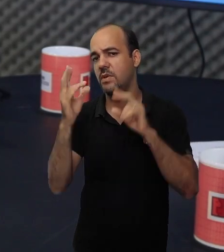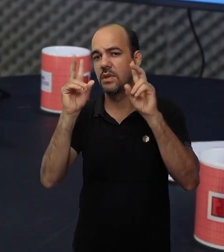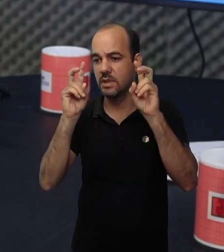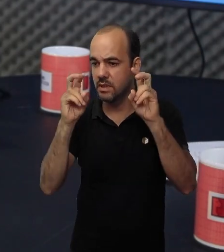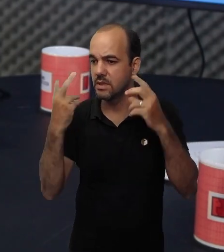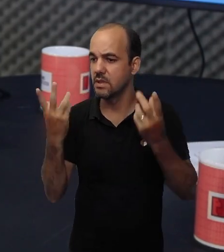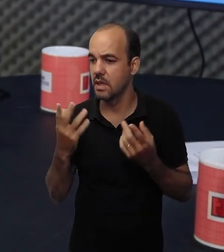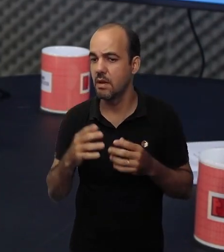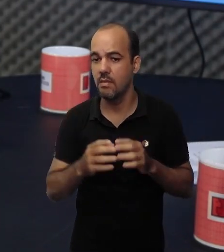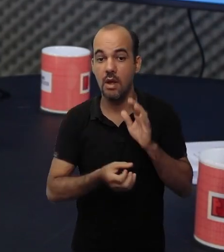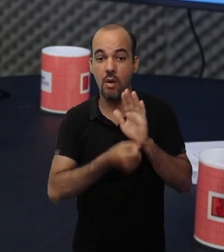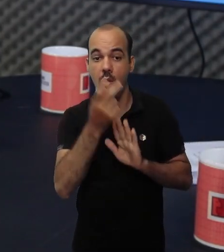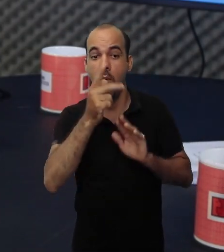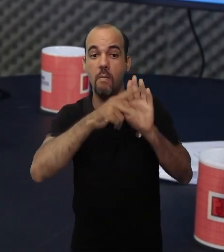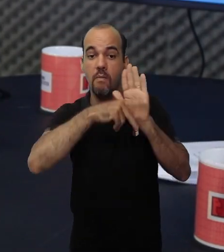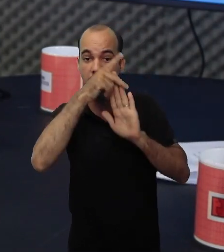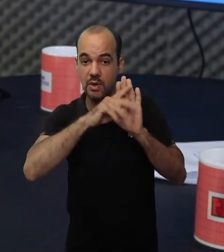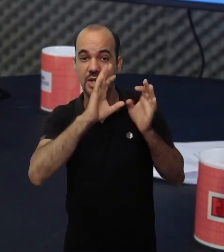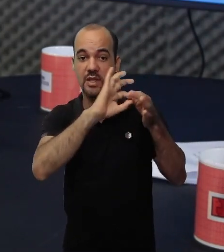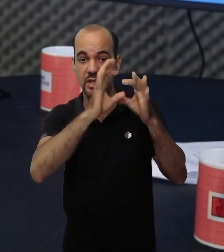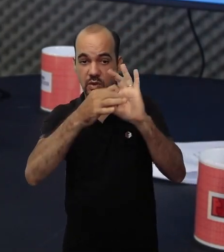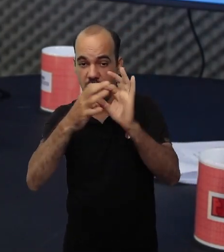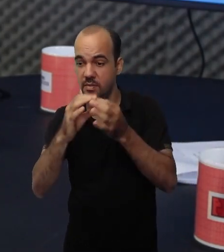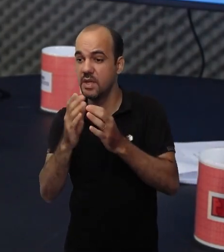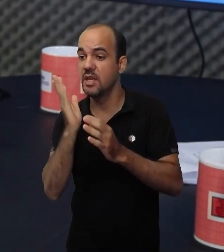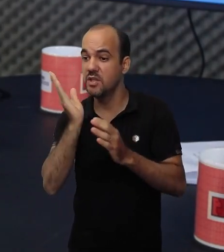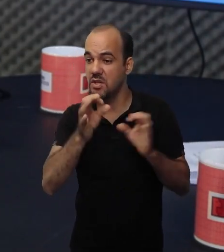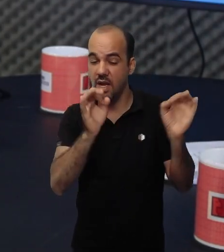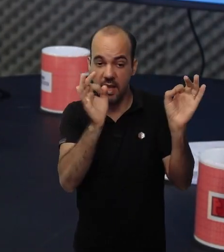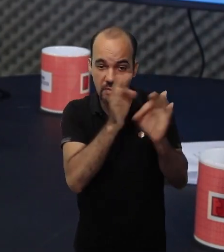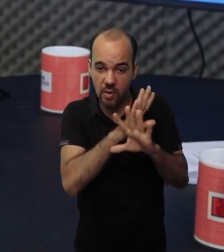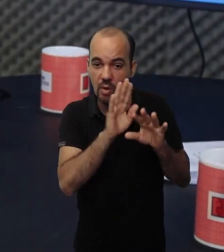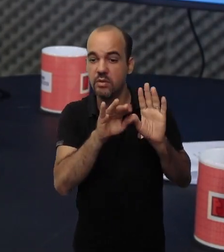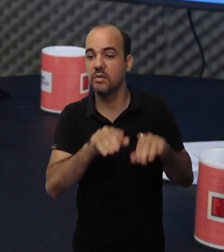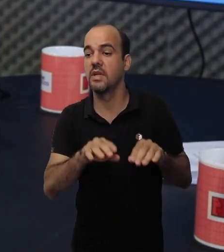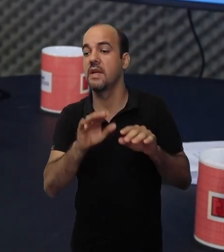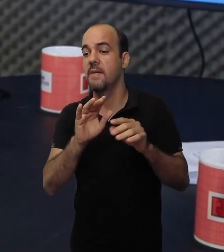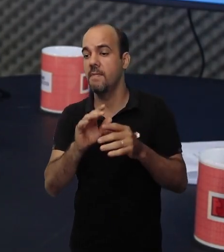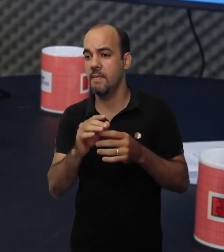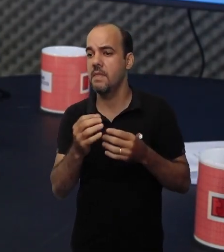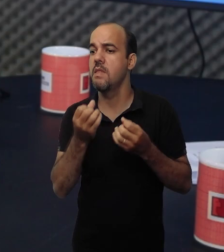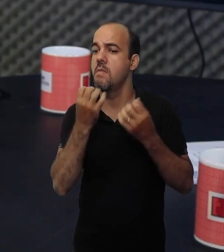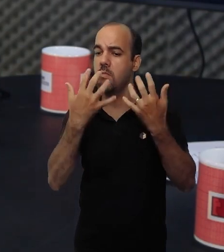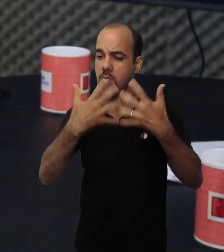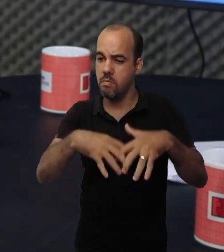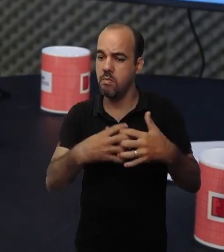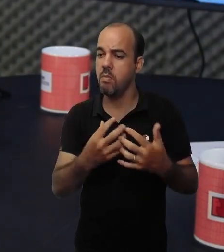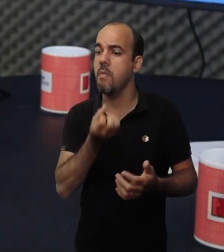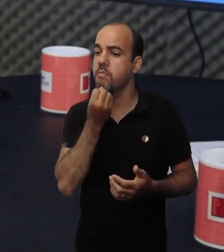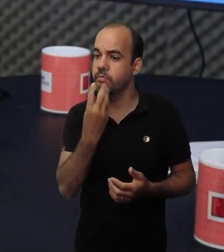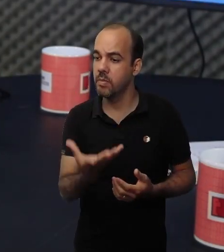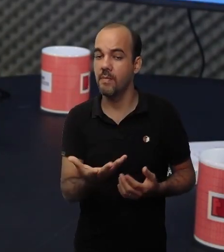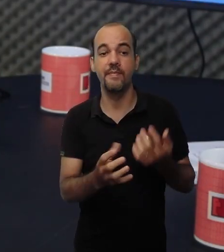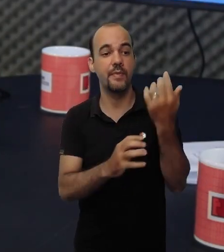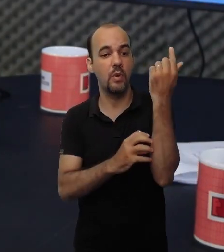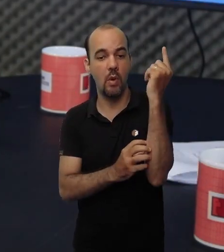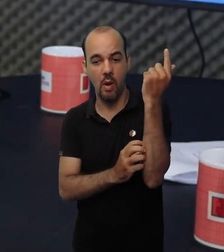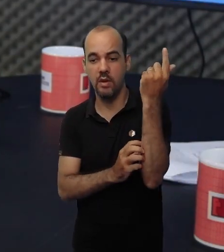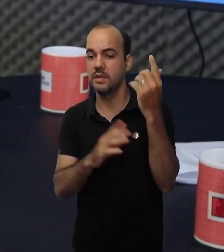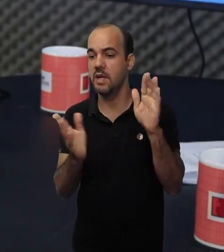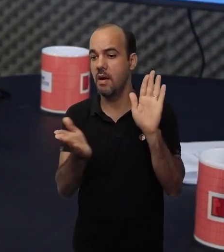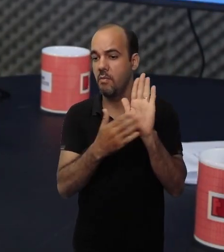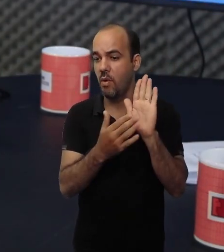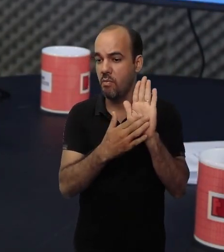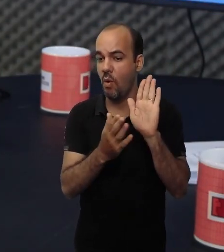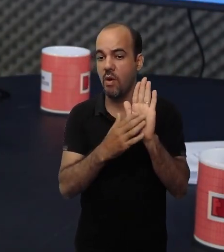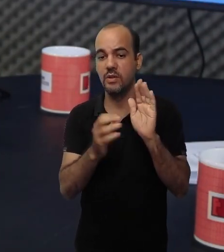é um projeto que já vem pronto e a aprendizagem por projetos, ela funciona muito bem. E como a rede tem essa proposta de ensino integral, então eu acho que se